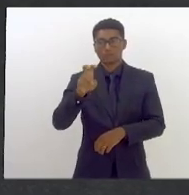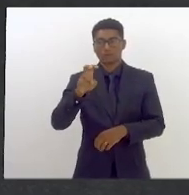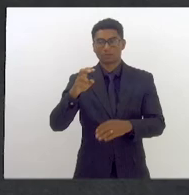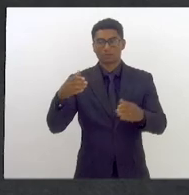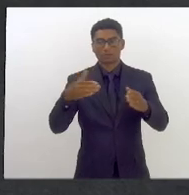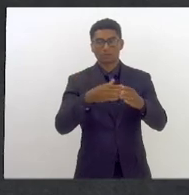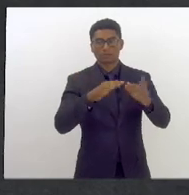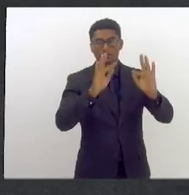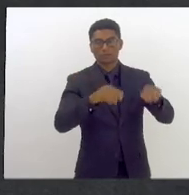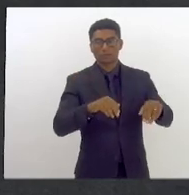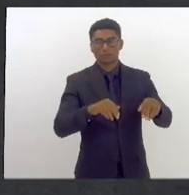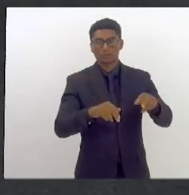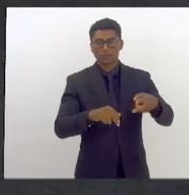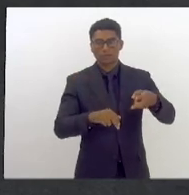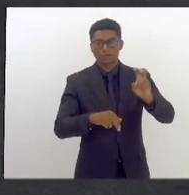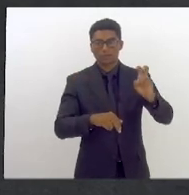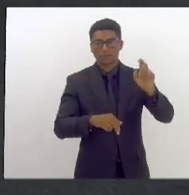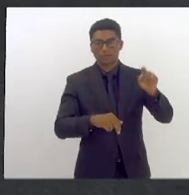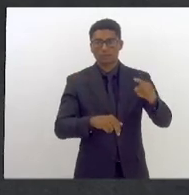17 horas